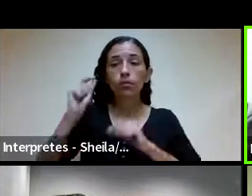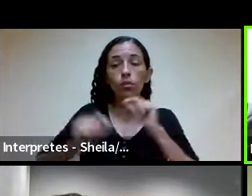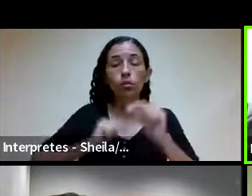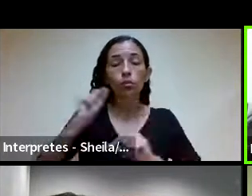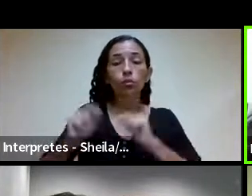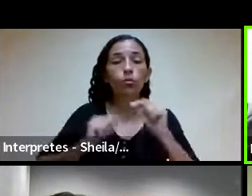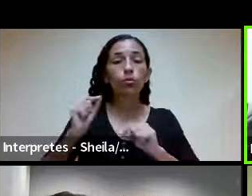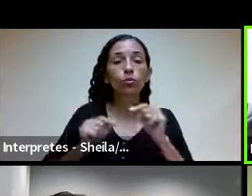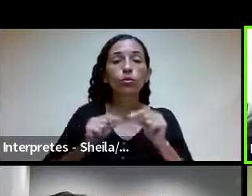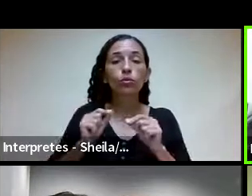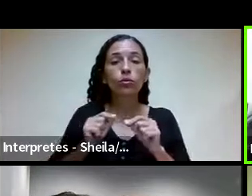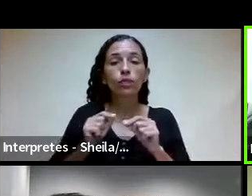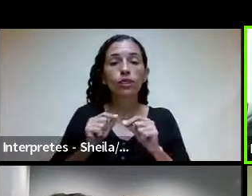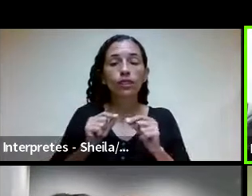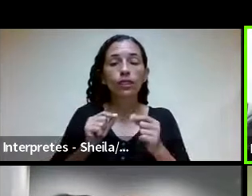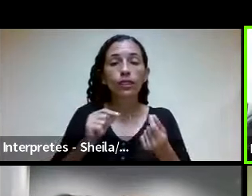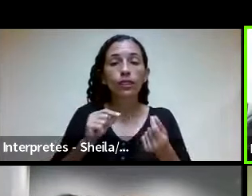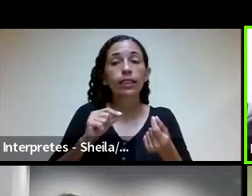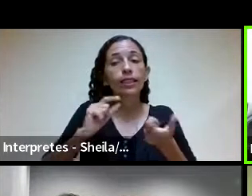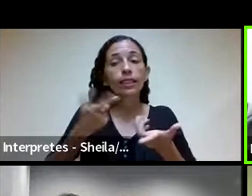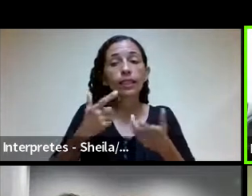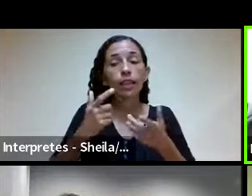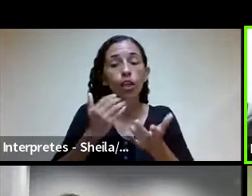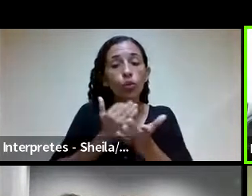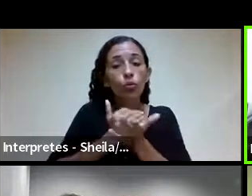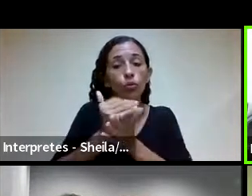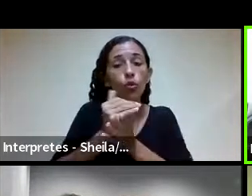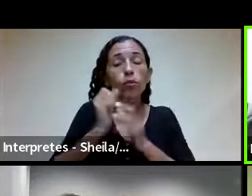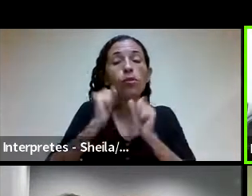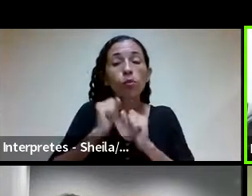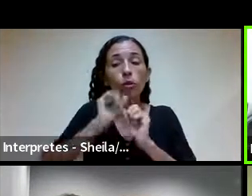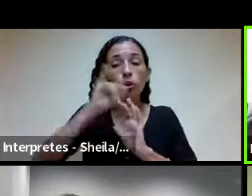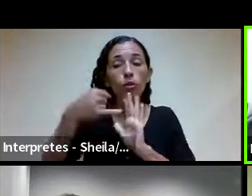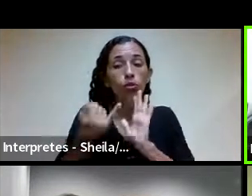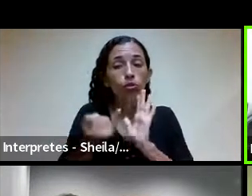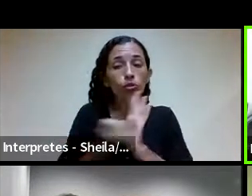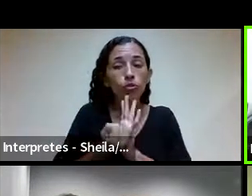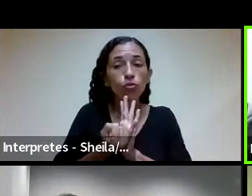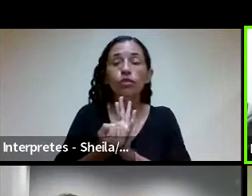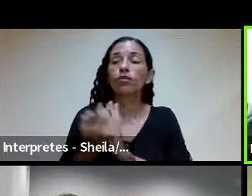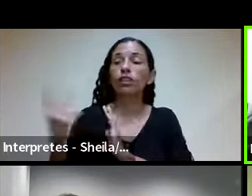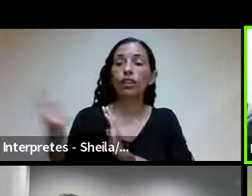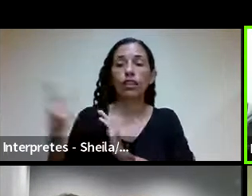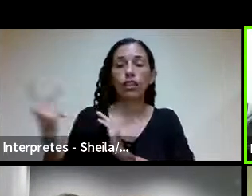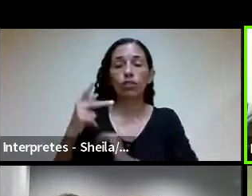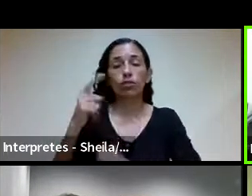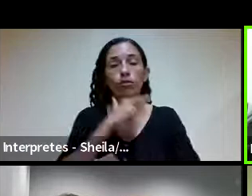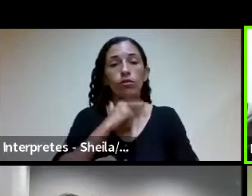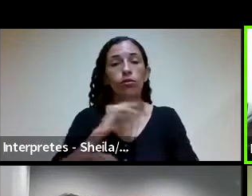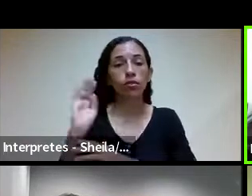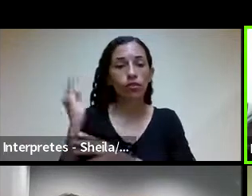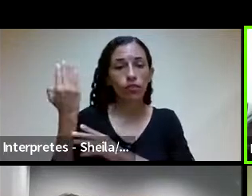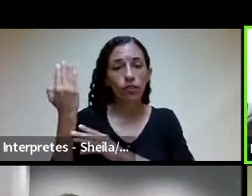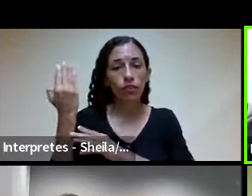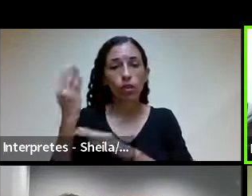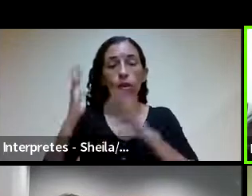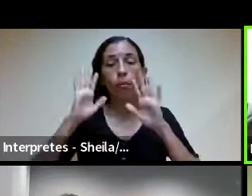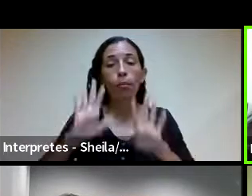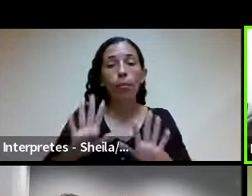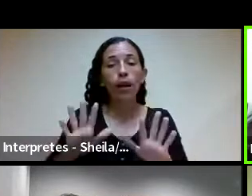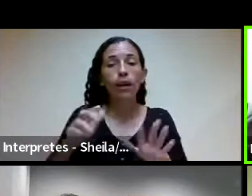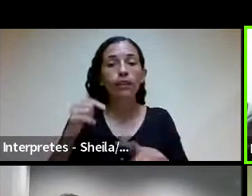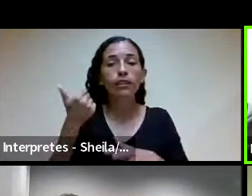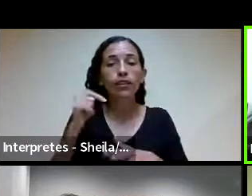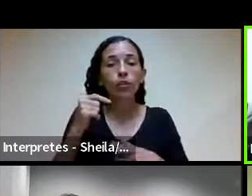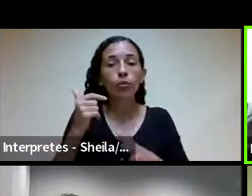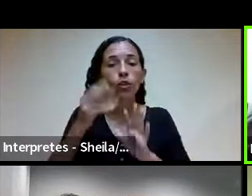que a princípio podem ter servido para justificar o ajuizamento da ação, até para que fossem investigadas as suspeitas levantadas, não foi suficiente demonstrada